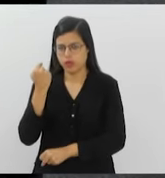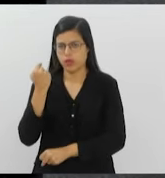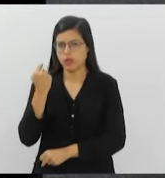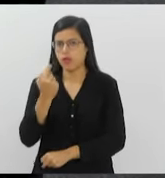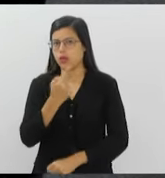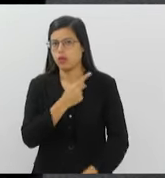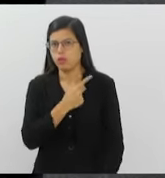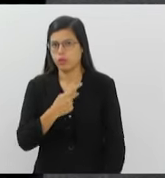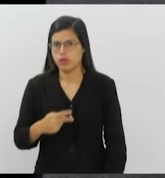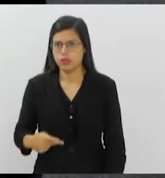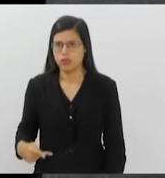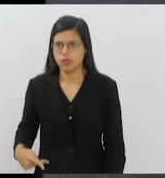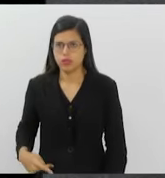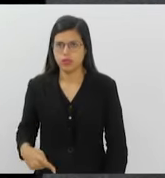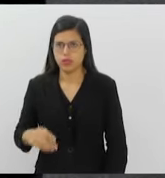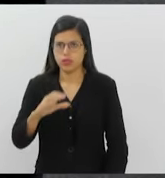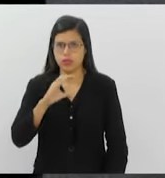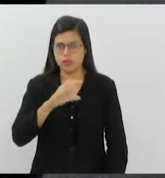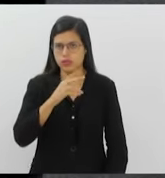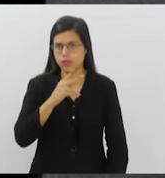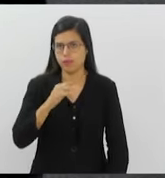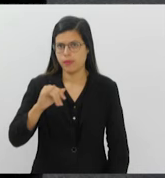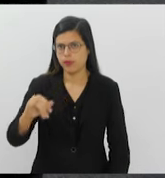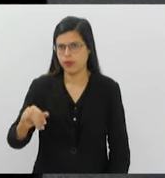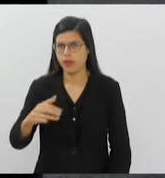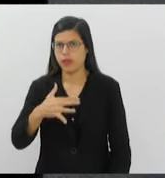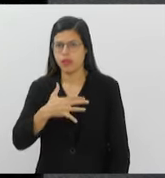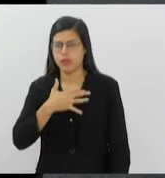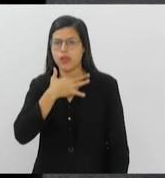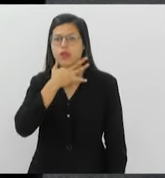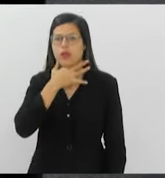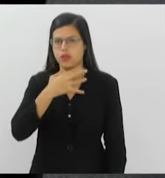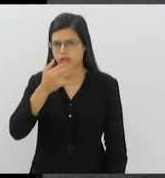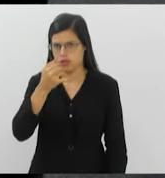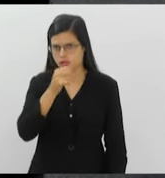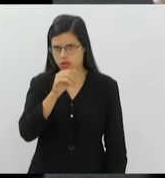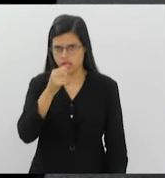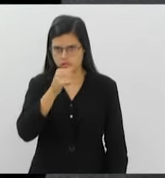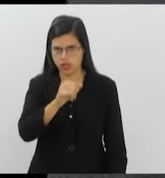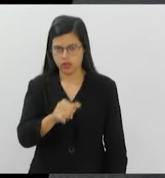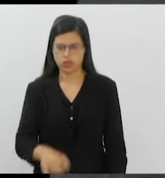presidi a CPI da crise energética,